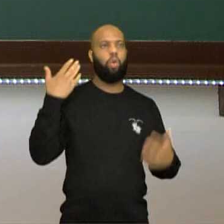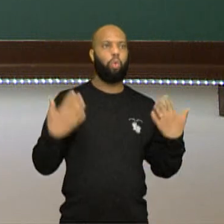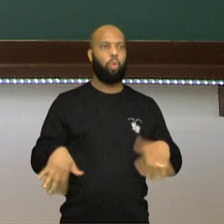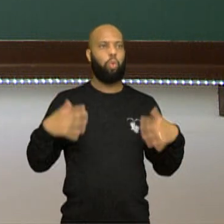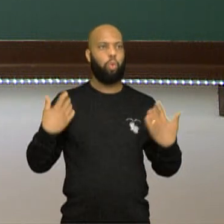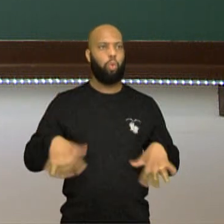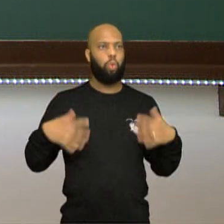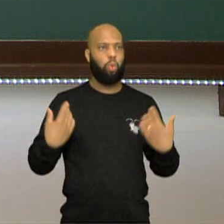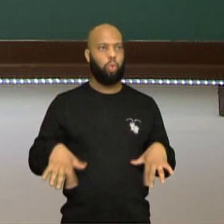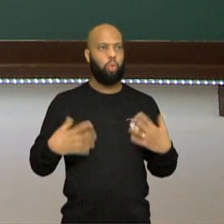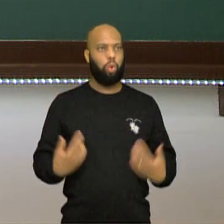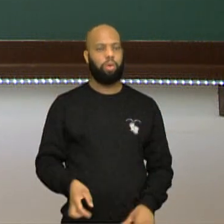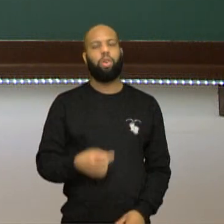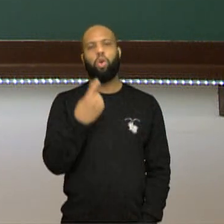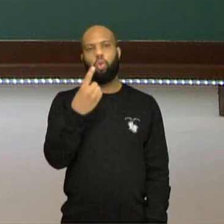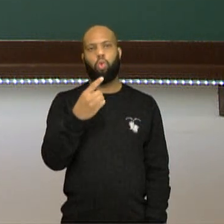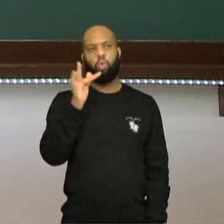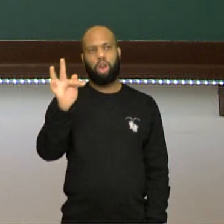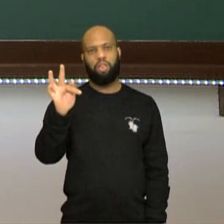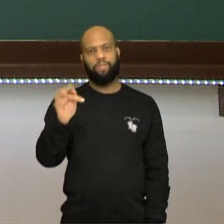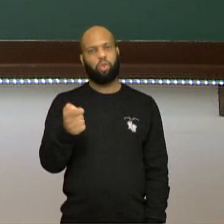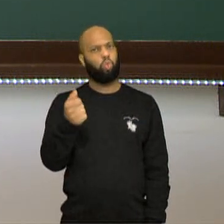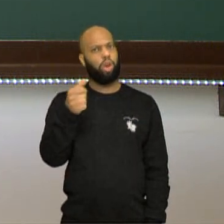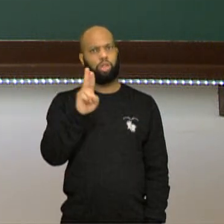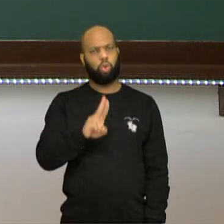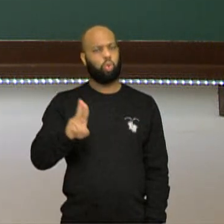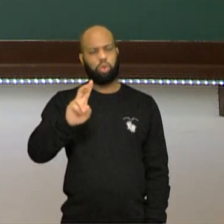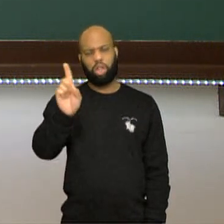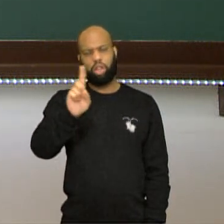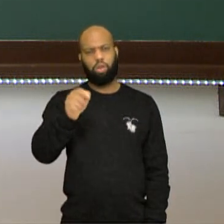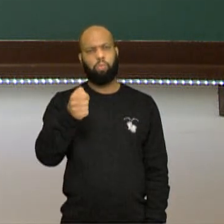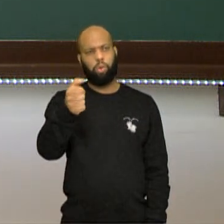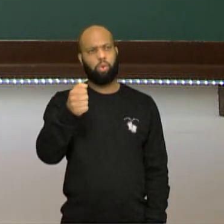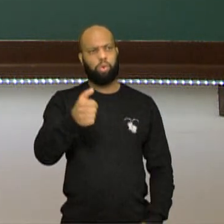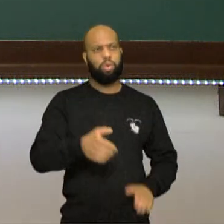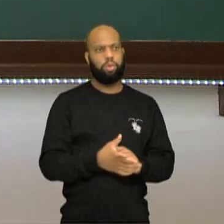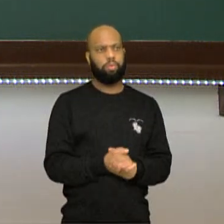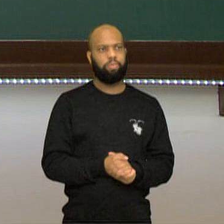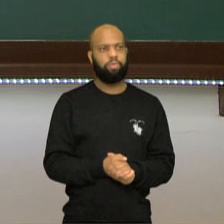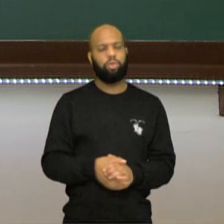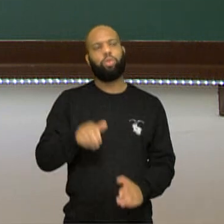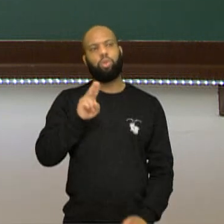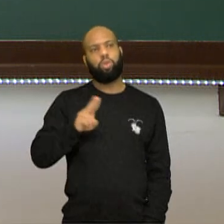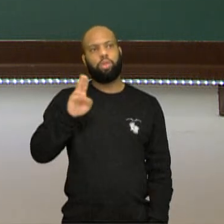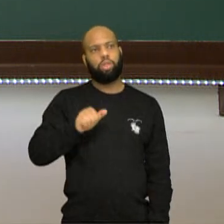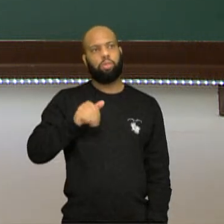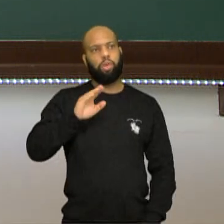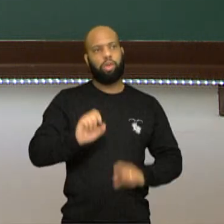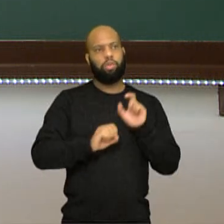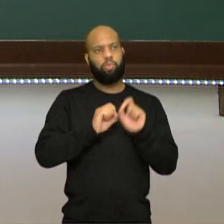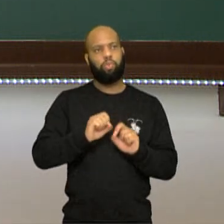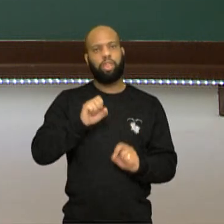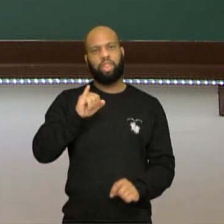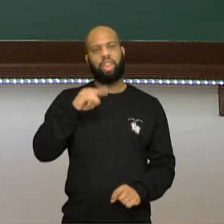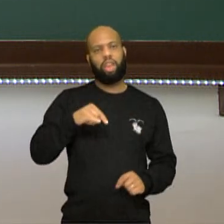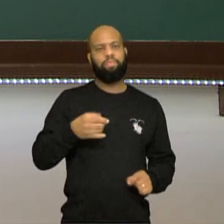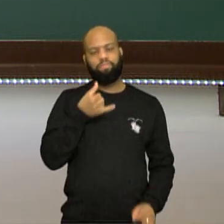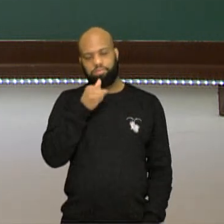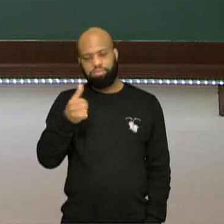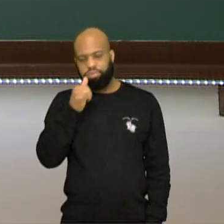farad quase não é usado em materiais eletrônicos, tá? Mas em materiais elétricos